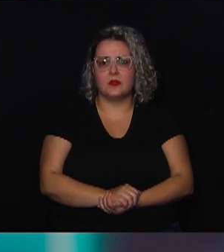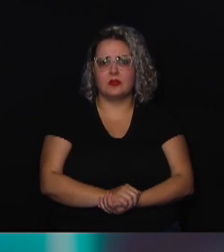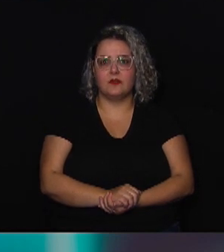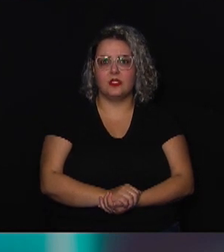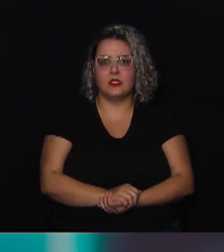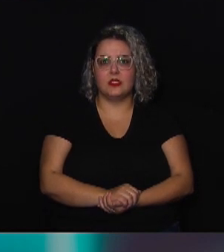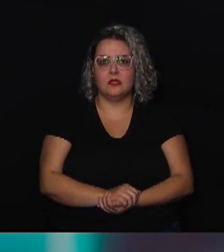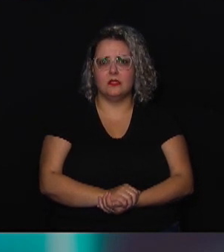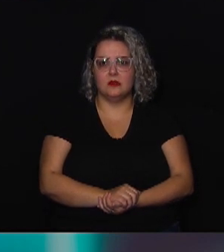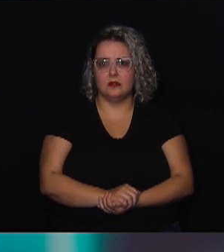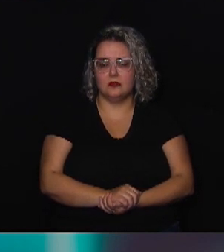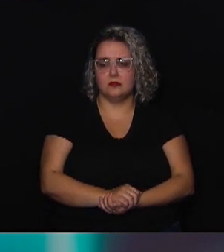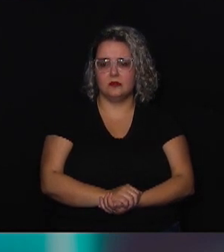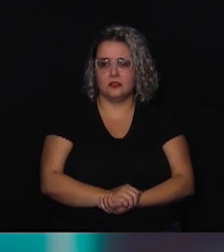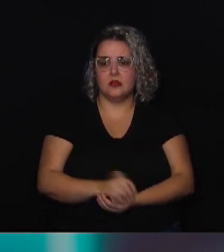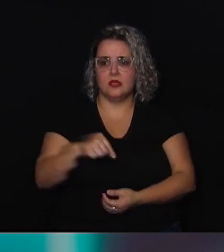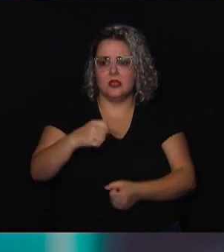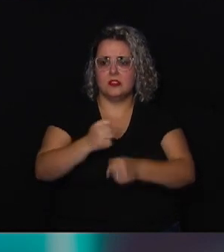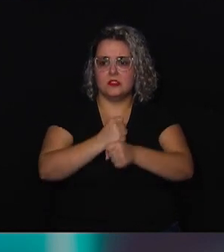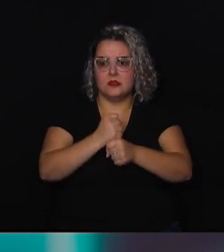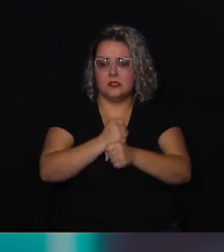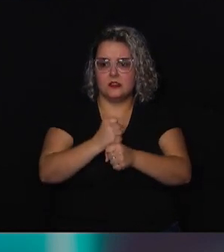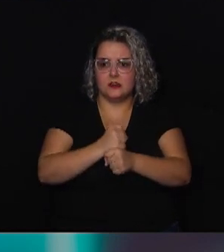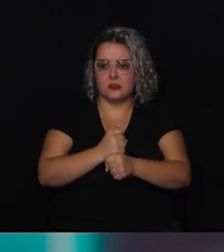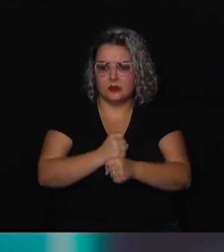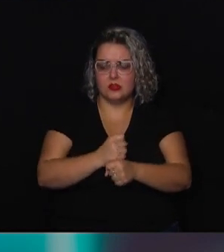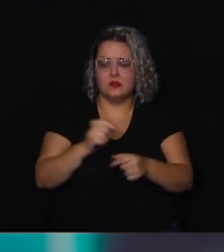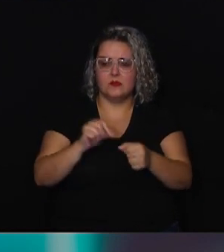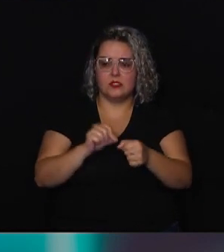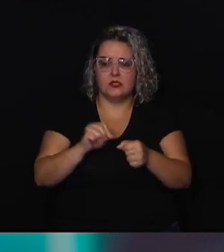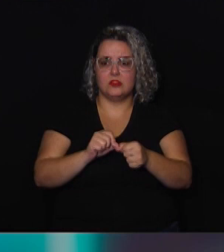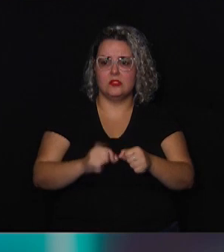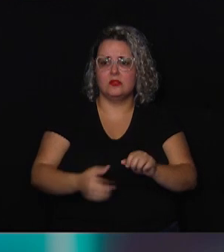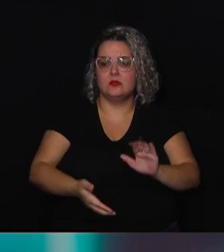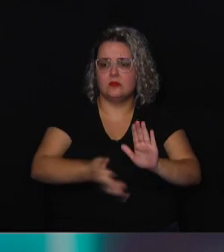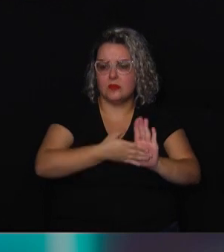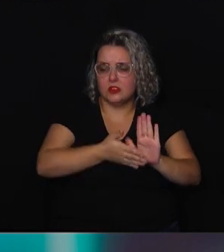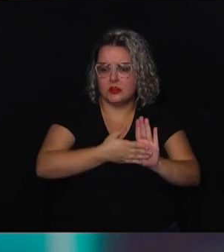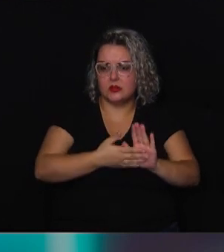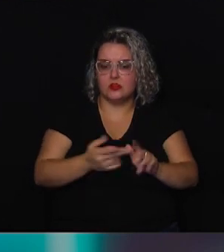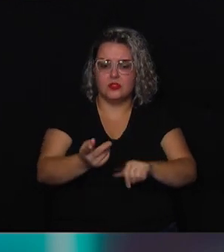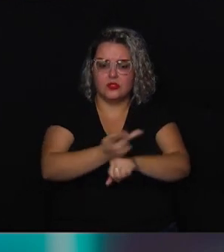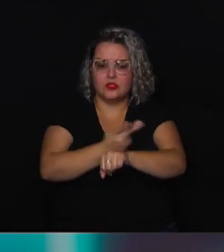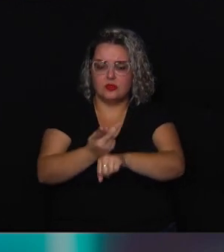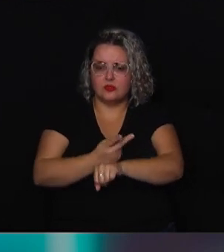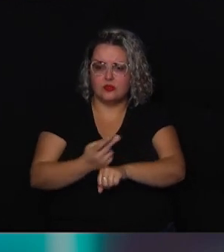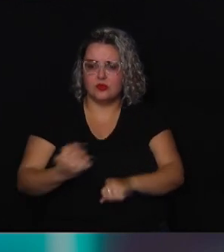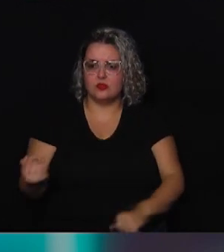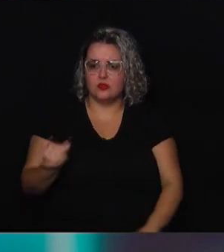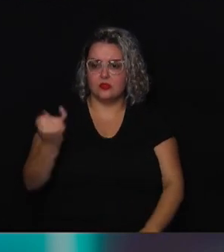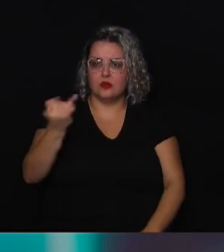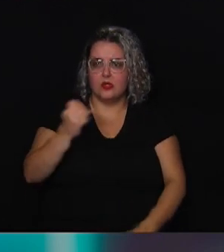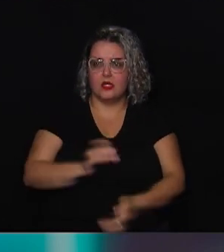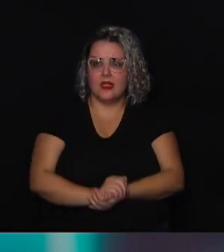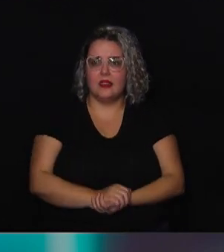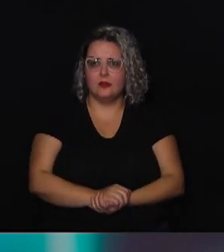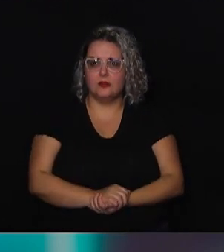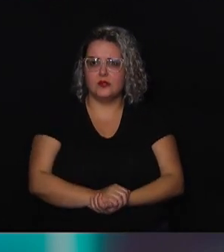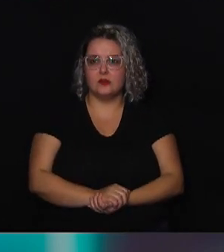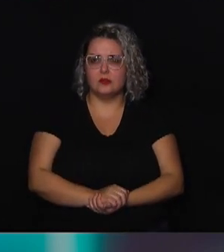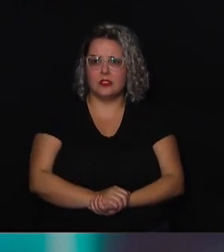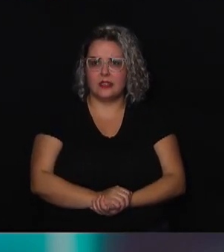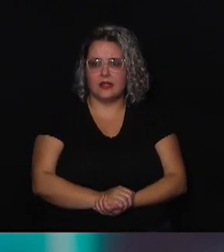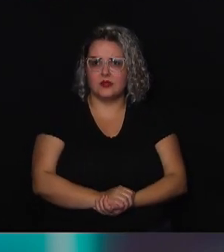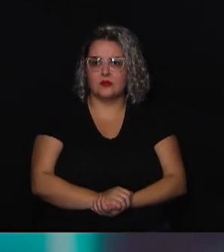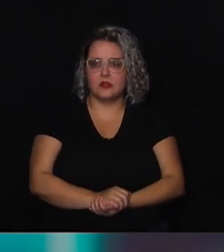intervenções. Esse ano nós fizemos ações de busca ativa importantes. Quando a gente pega a série